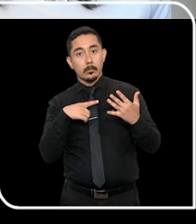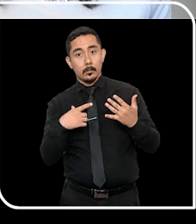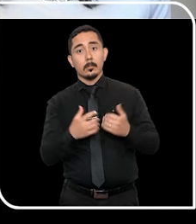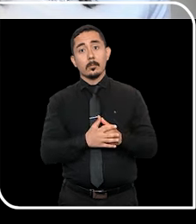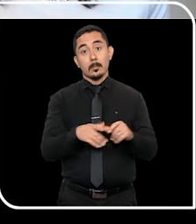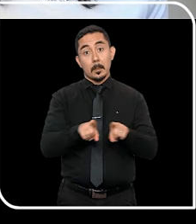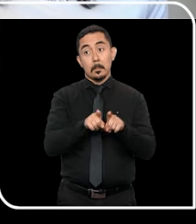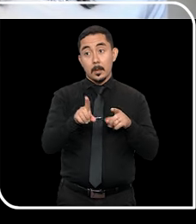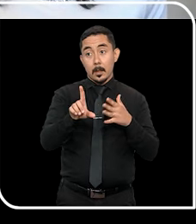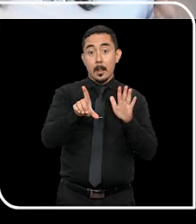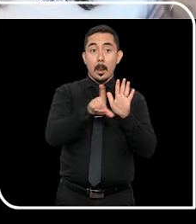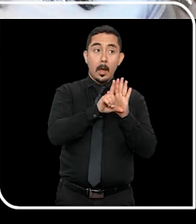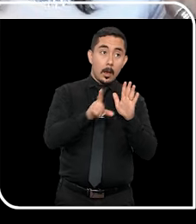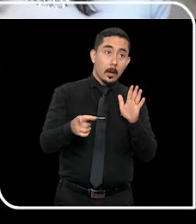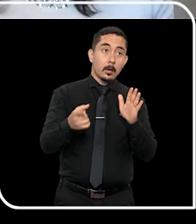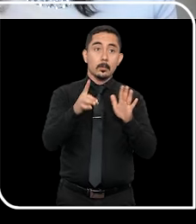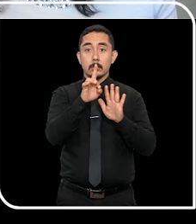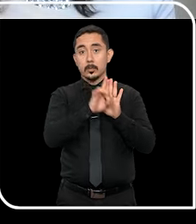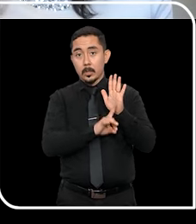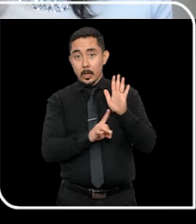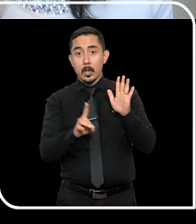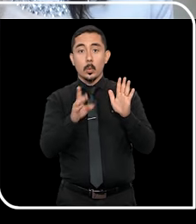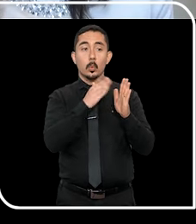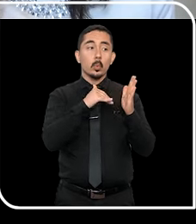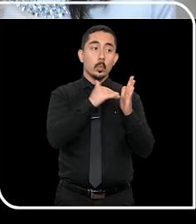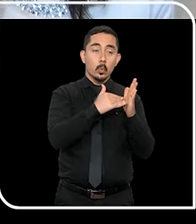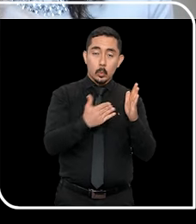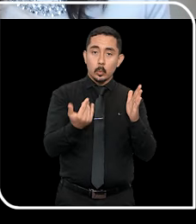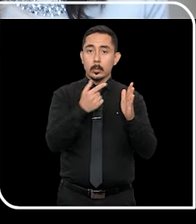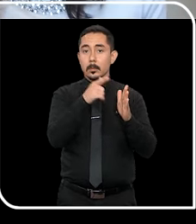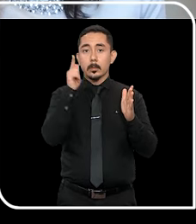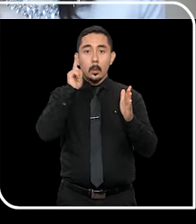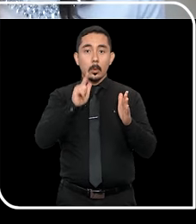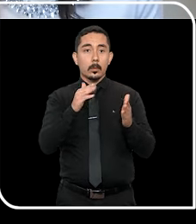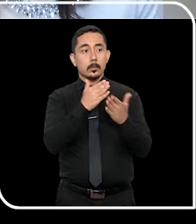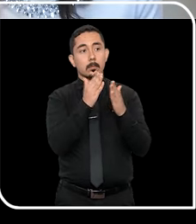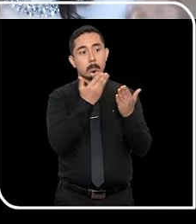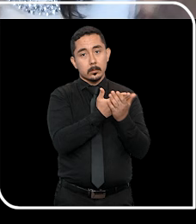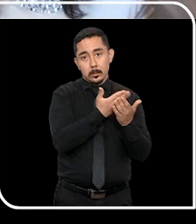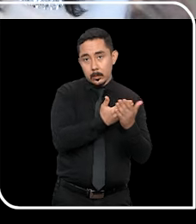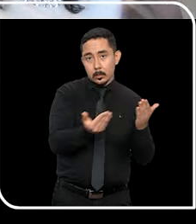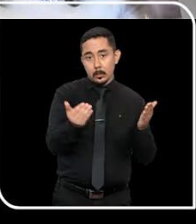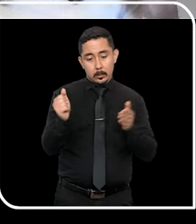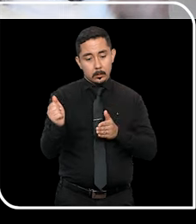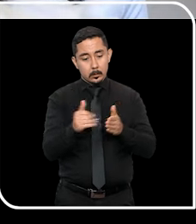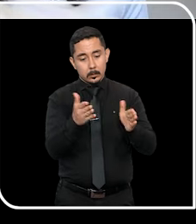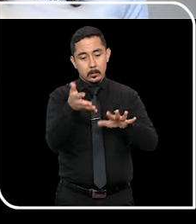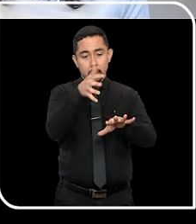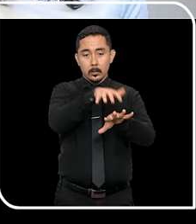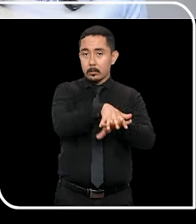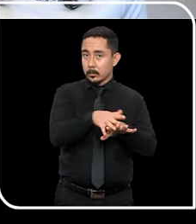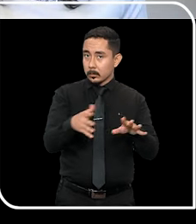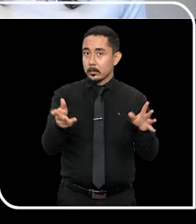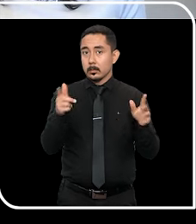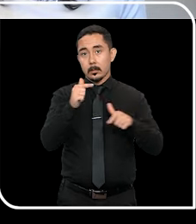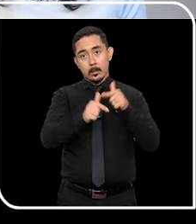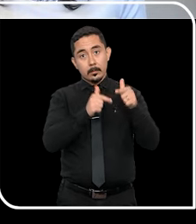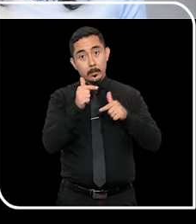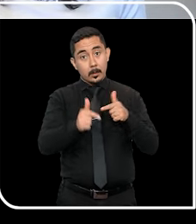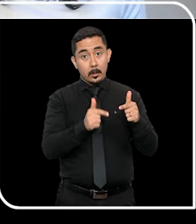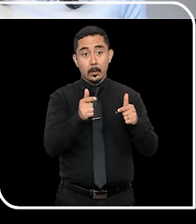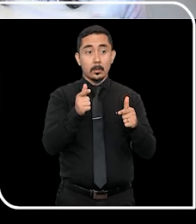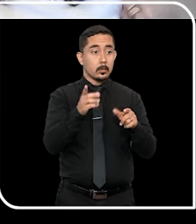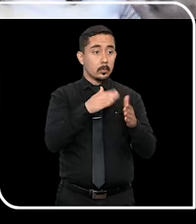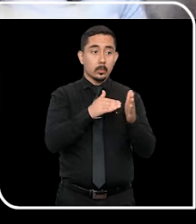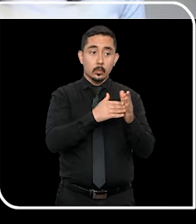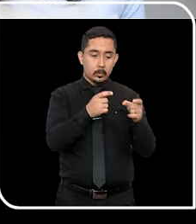né e direitos garantidos com que fizessem com que eles estivessem presentes nas escolas com a educação inclusiva no trabalho com as leis de